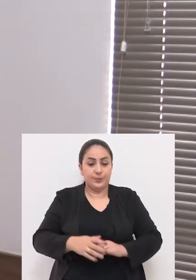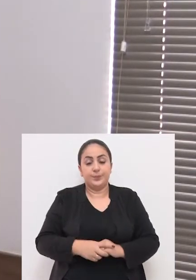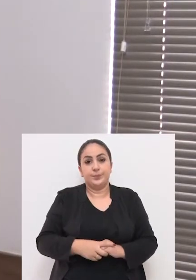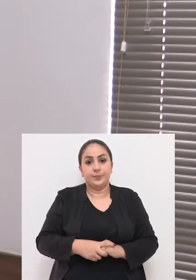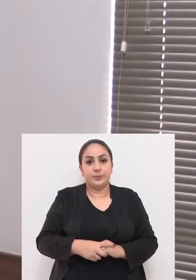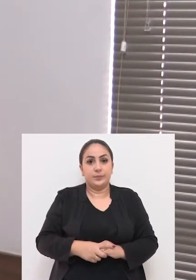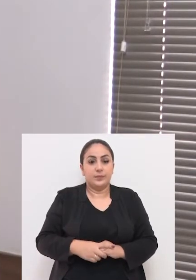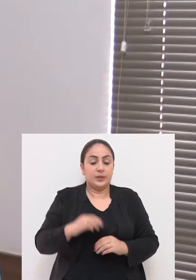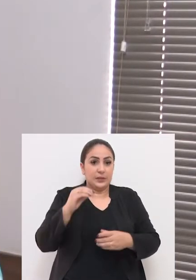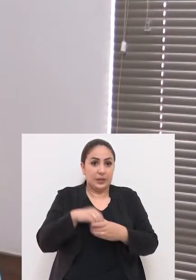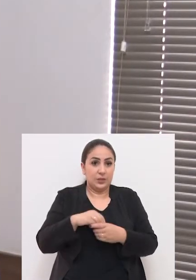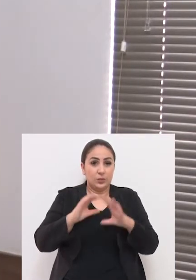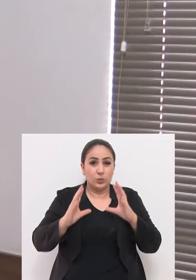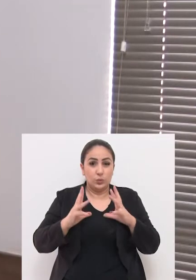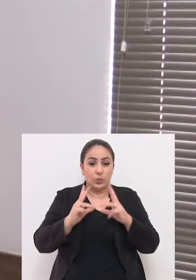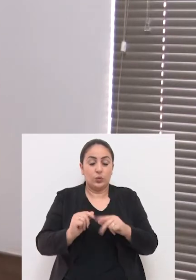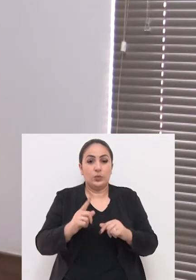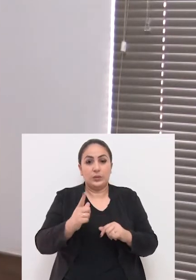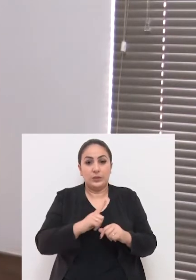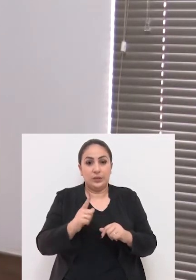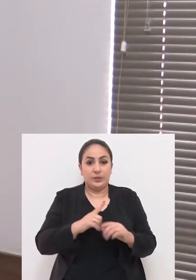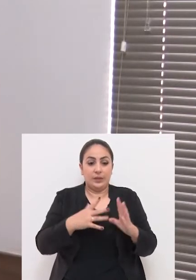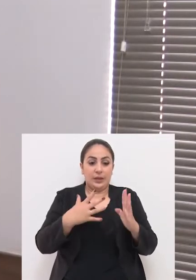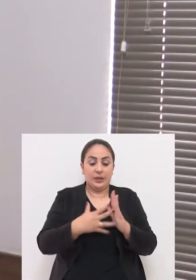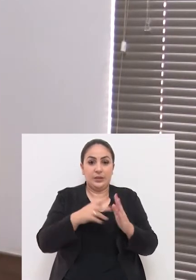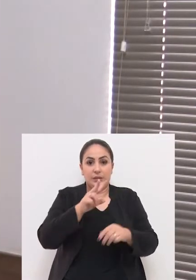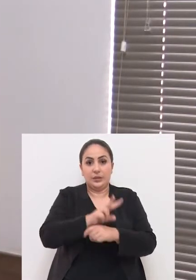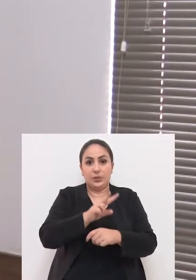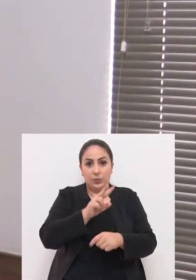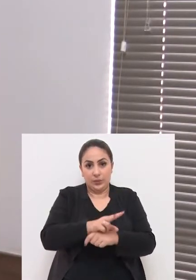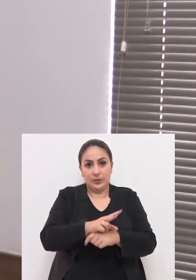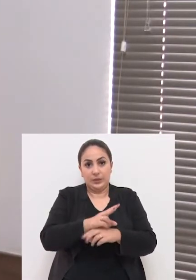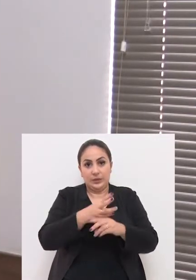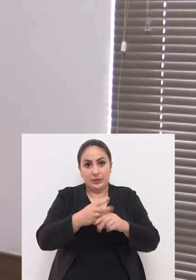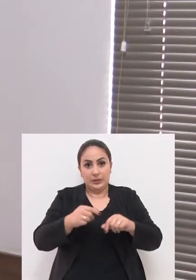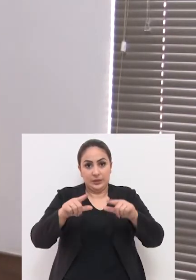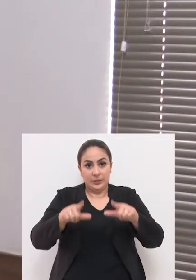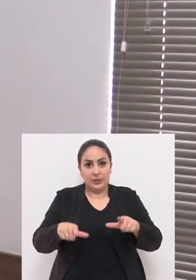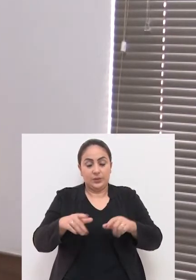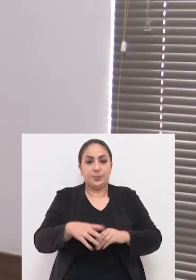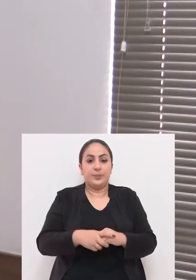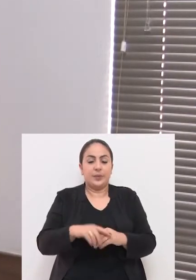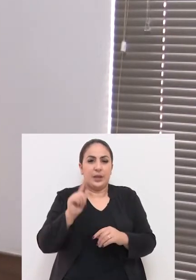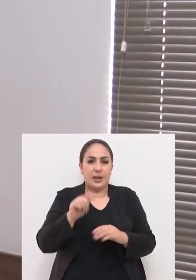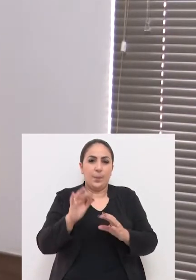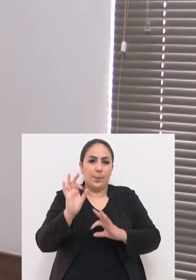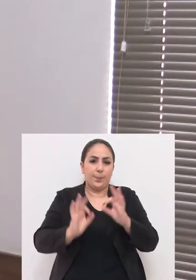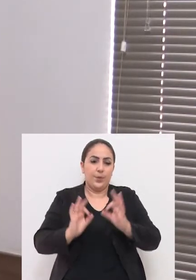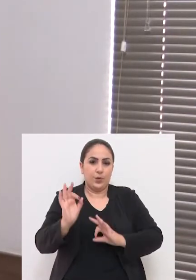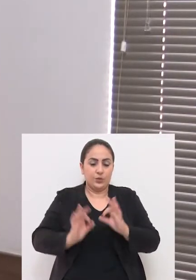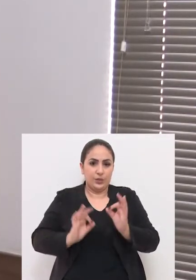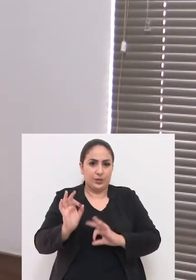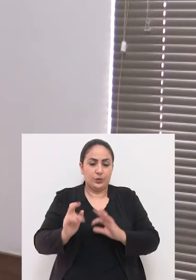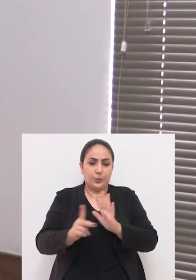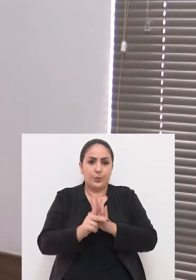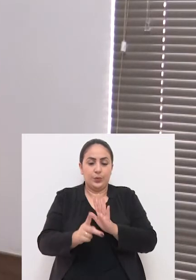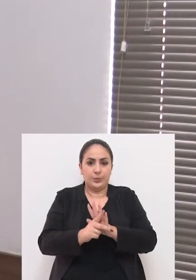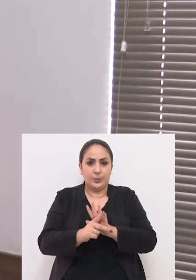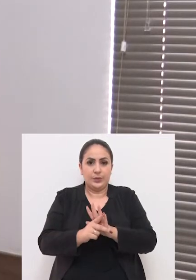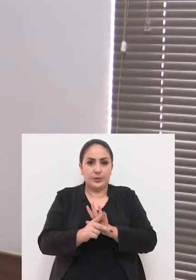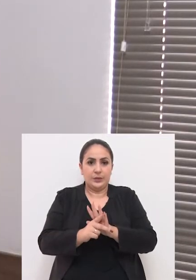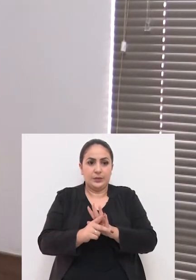desses projetos. Dentre eles, o Rede de Cuidados Territoriais, que é um